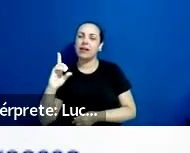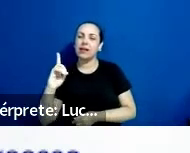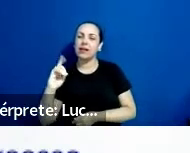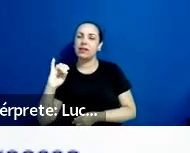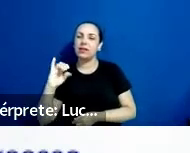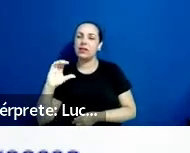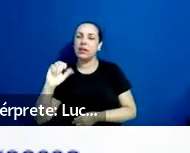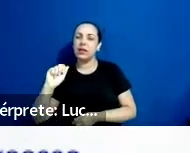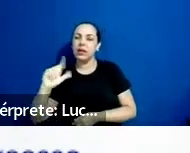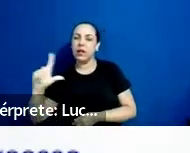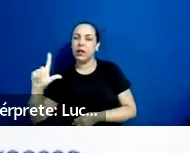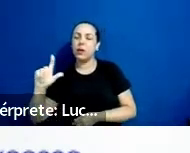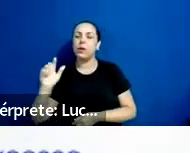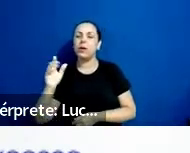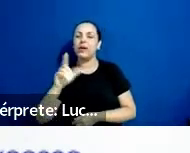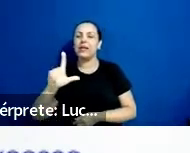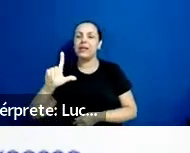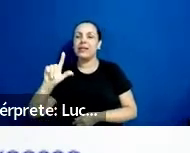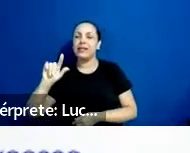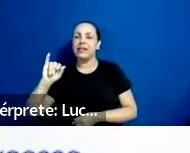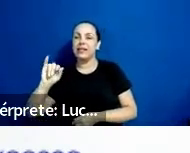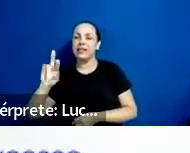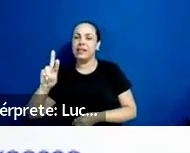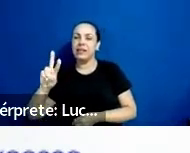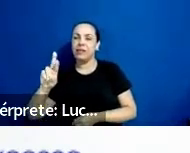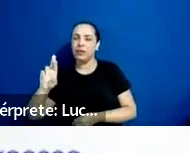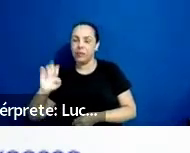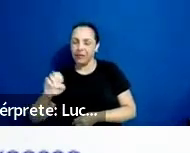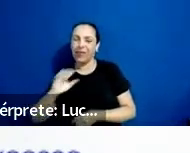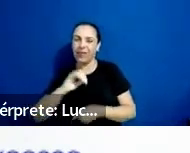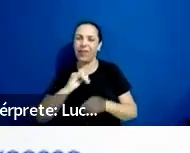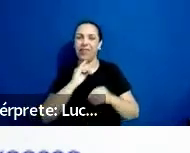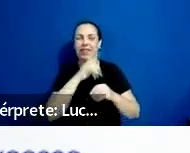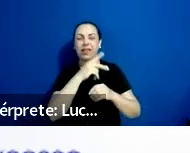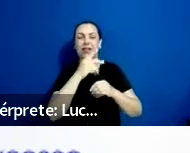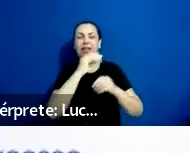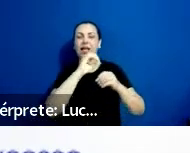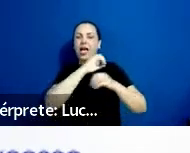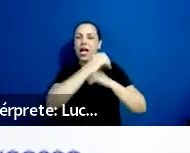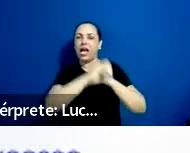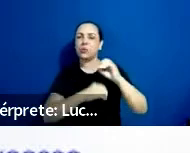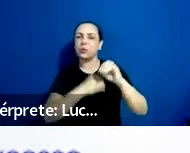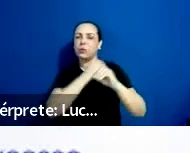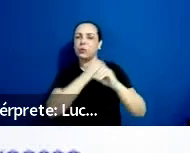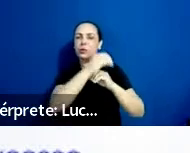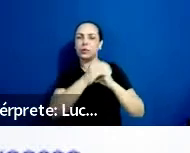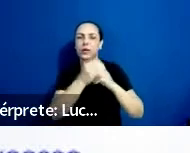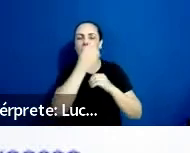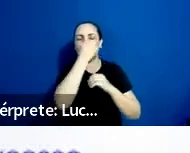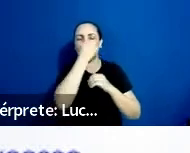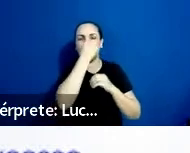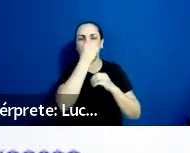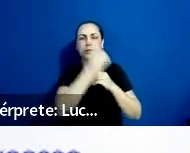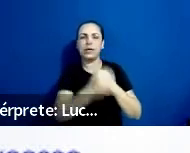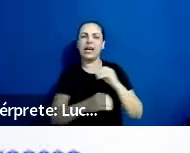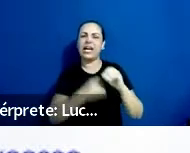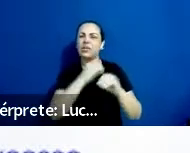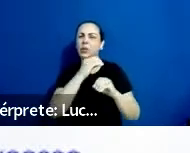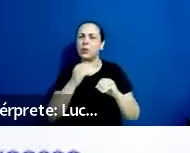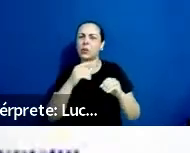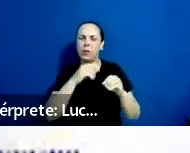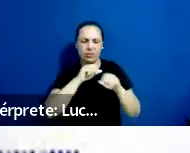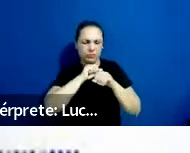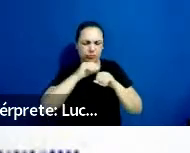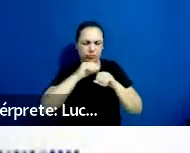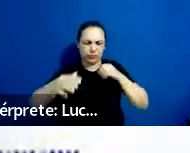átomo isolado de oxigênio e ele se torna prejudicial quando em excesso. Então, o radical livre, ele vai trazendo